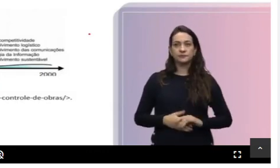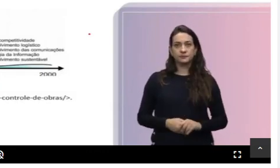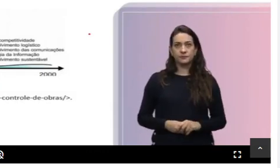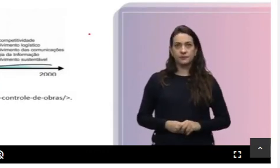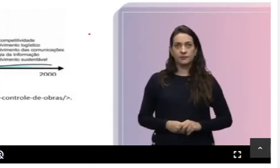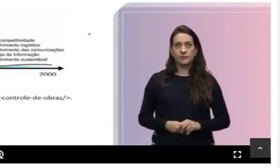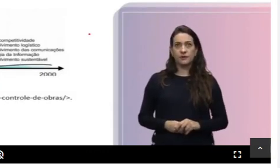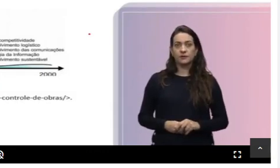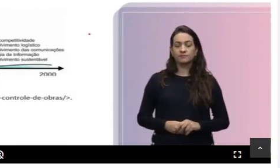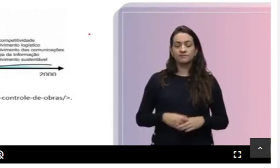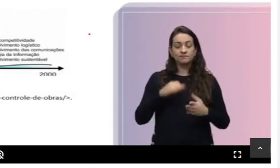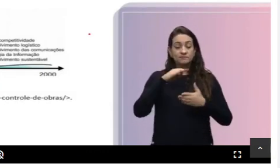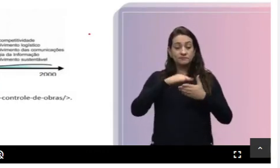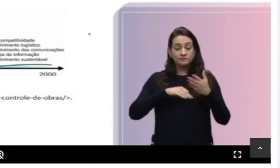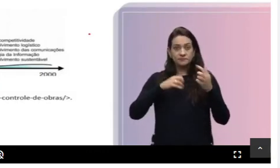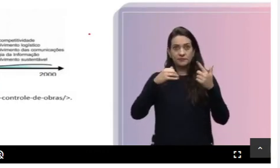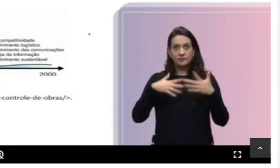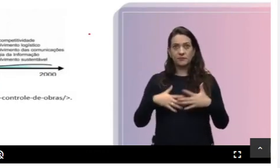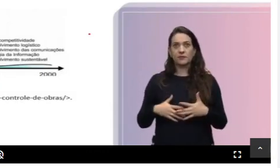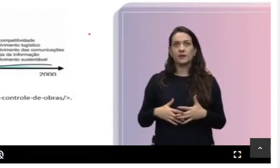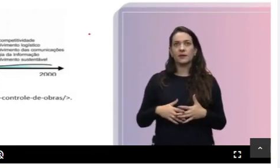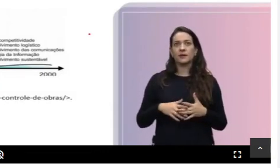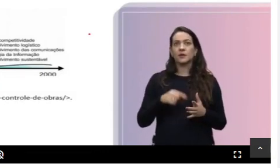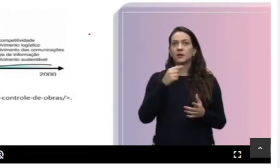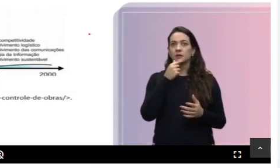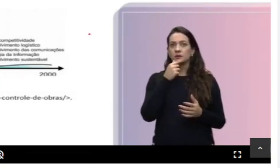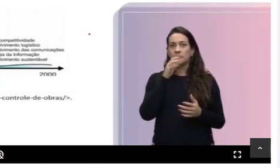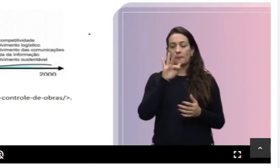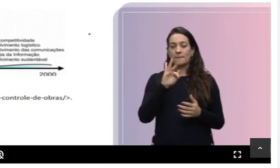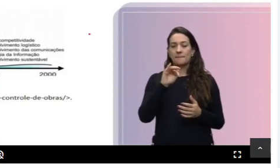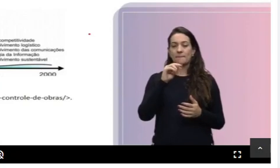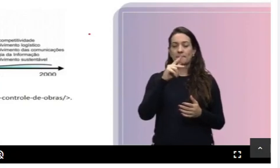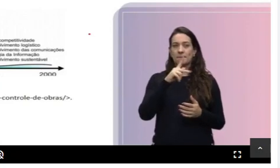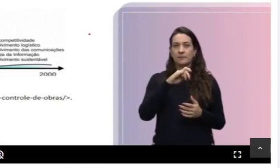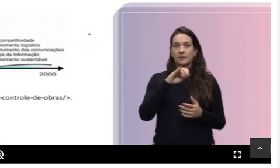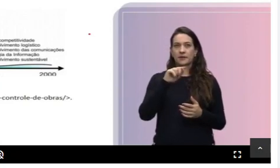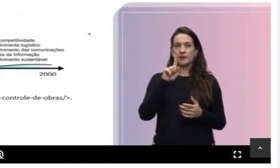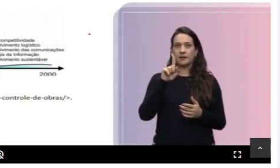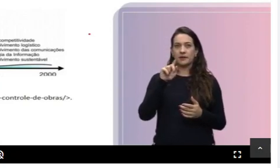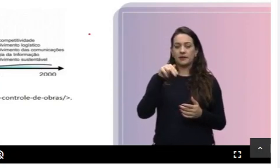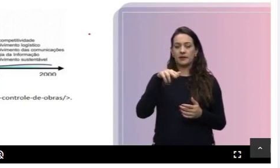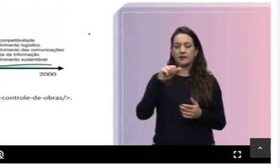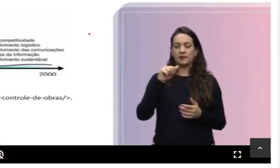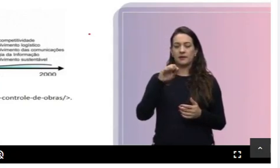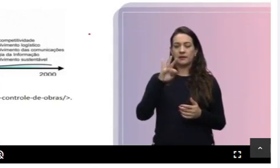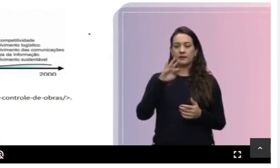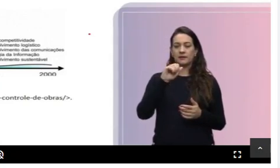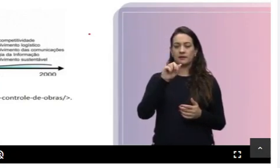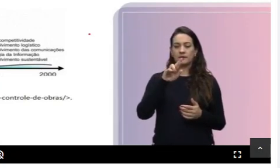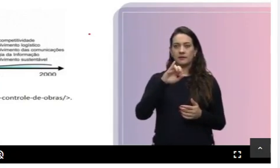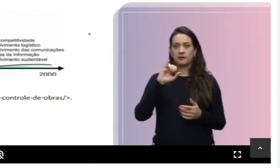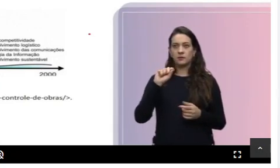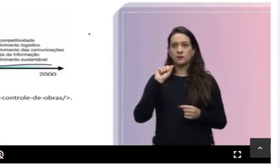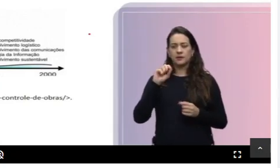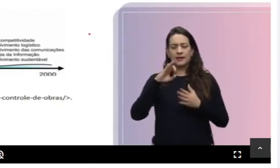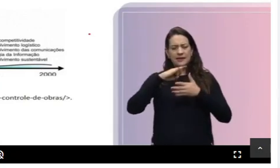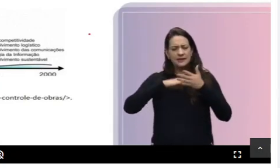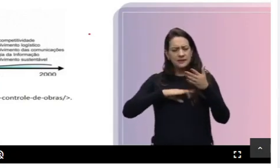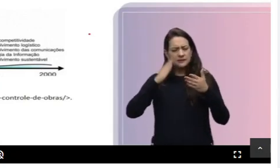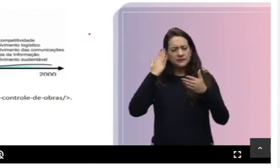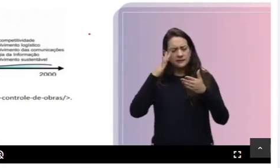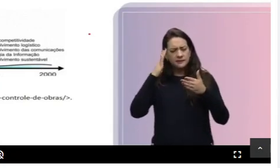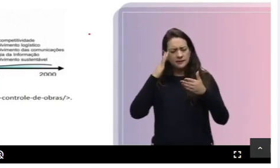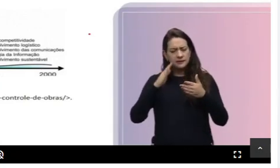Segundo o Pignatari, coesão é o que estabelece sentido entre as palavras e frases para que o texto faça sentido como um todo.